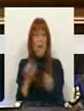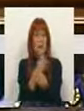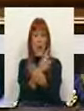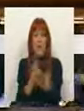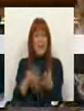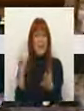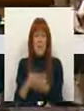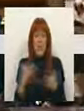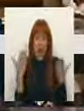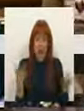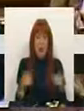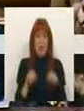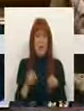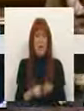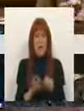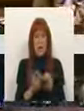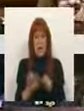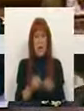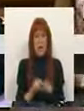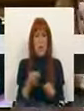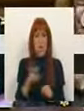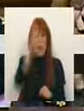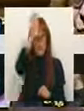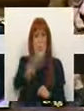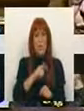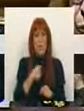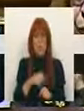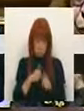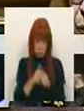IFP. Portanto, esta foi a linha que o anterior